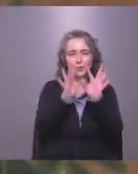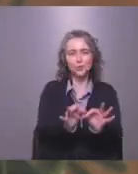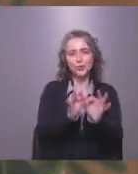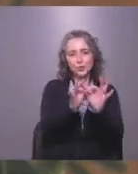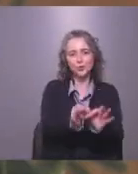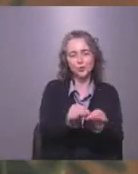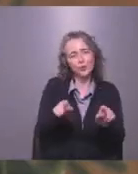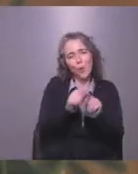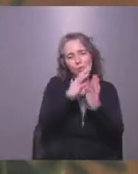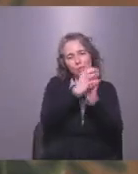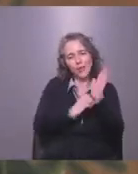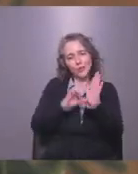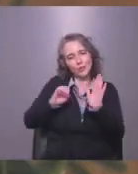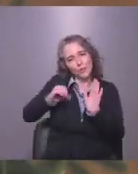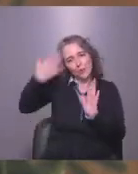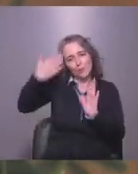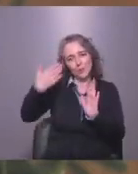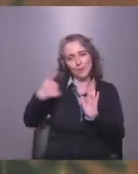primeira leitura.